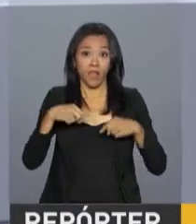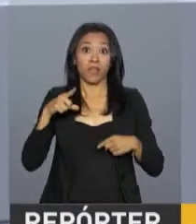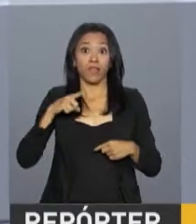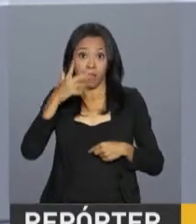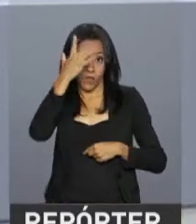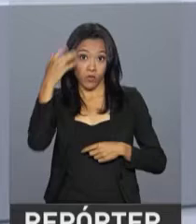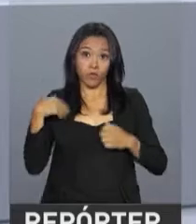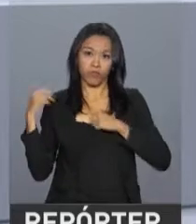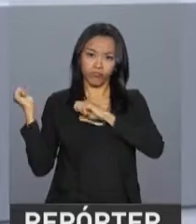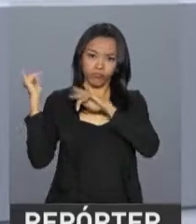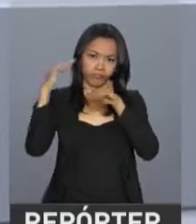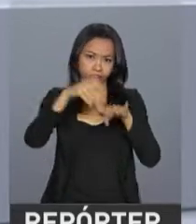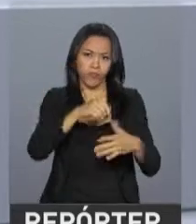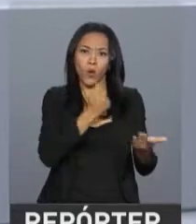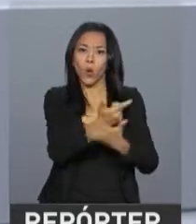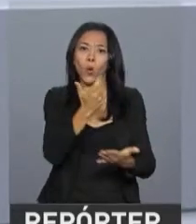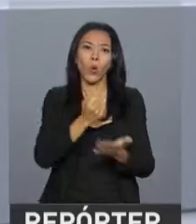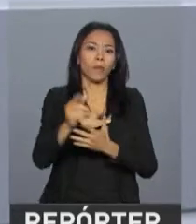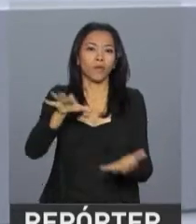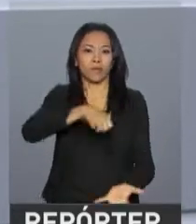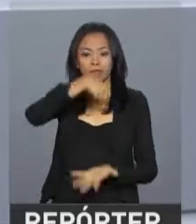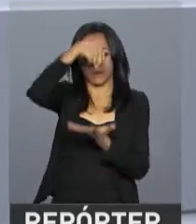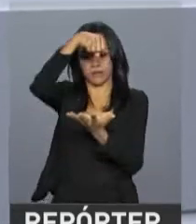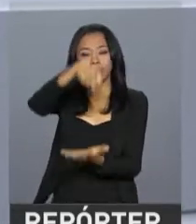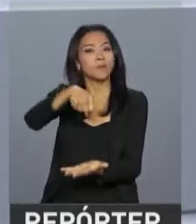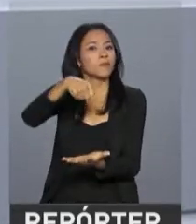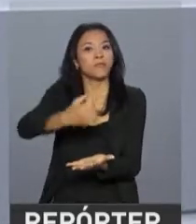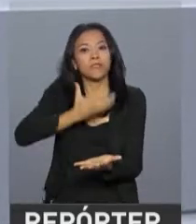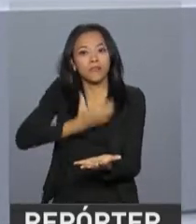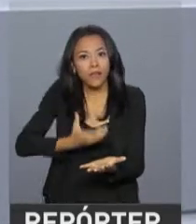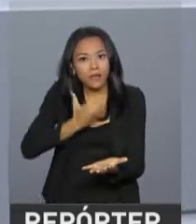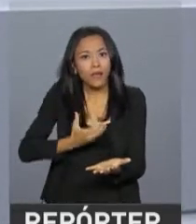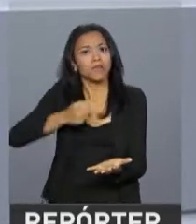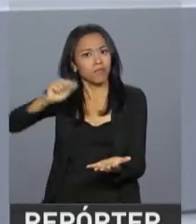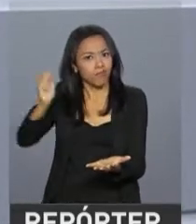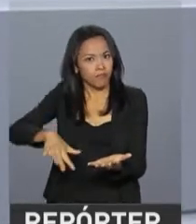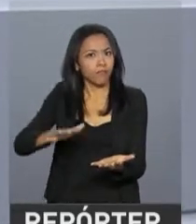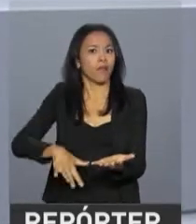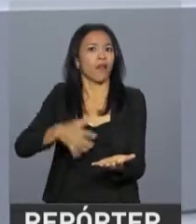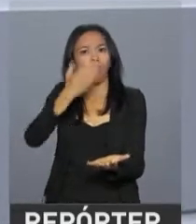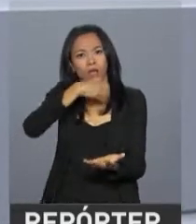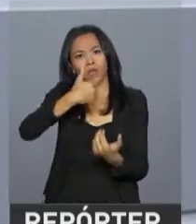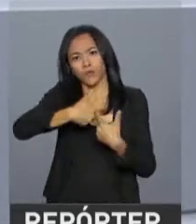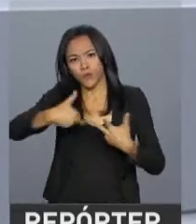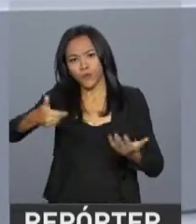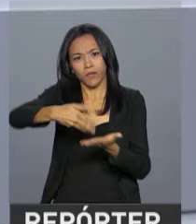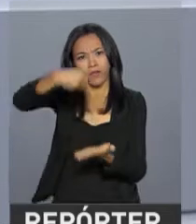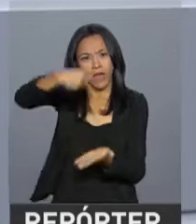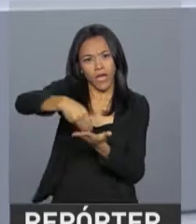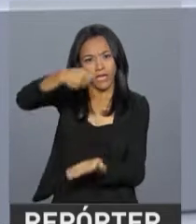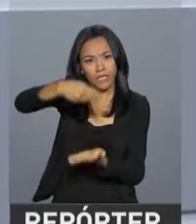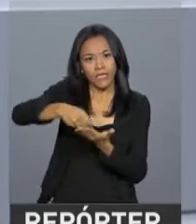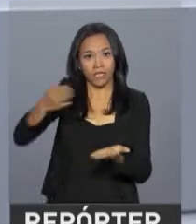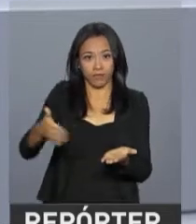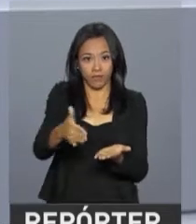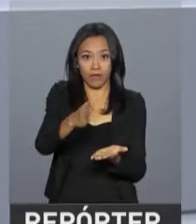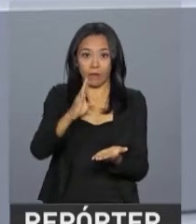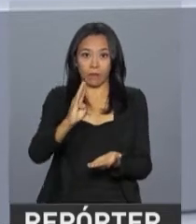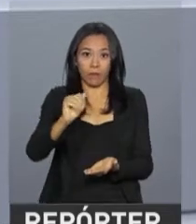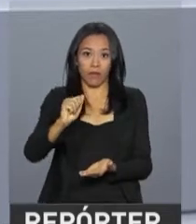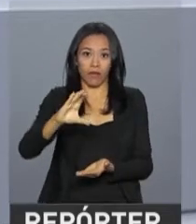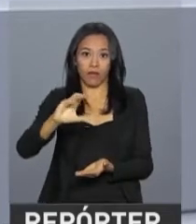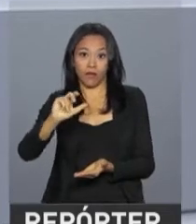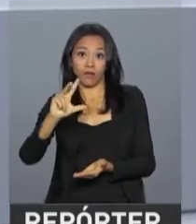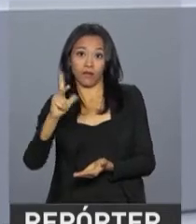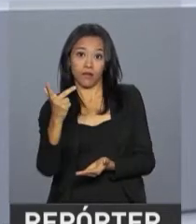dos itens da ceia de Natal. E este ano esses produtos estão mais baratos. Frutas, farinha de trigo e bacalhau estão entre os alimentos